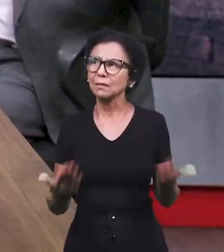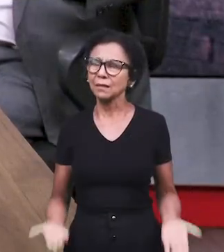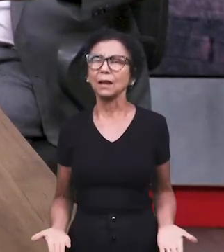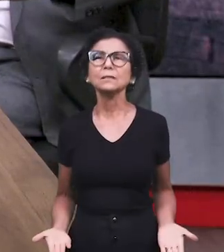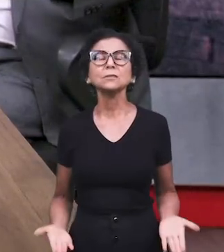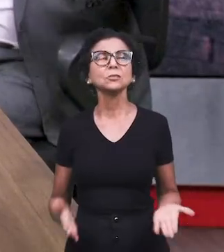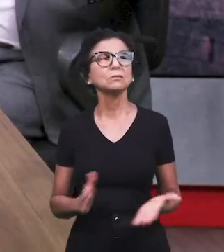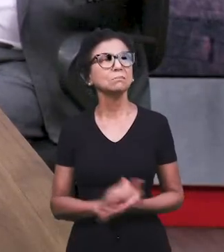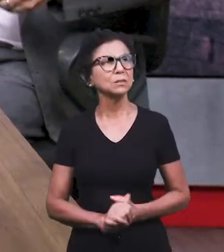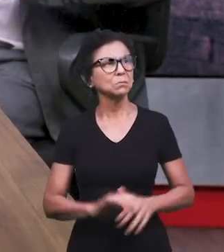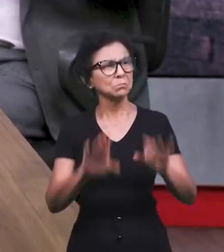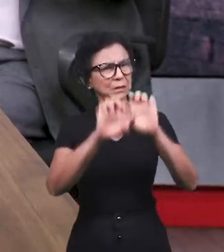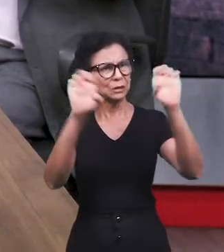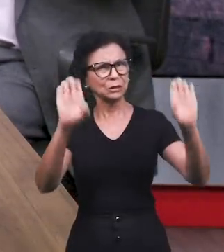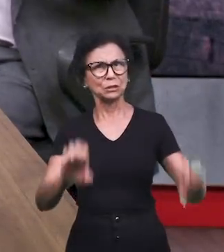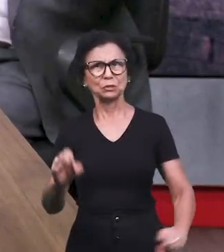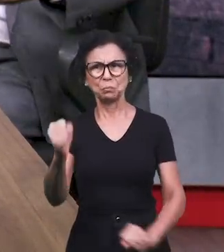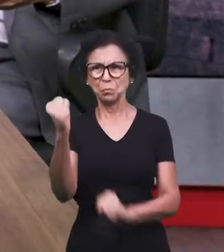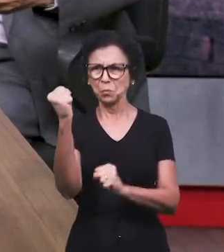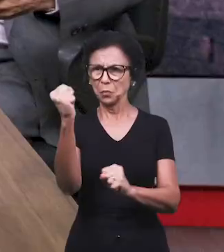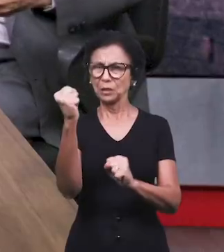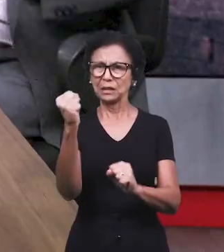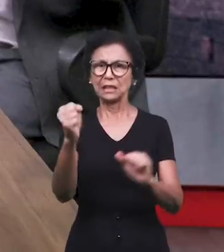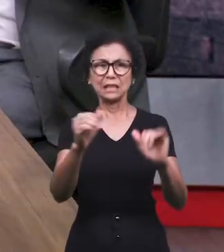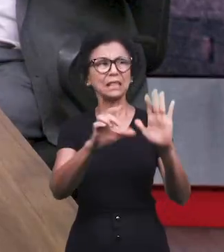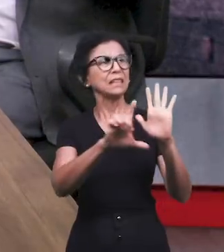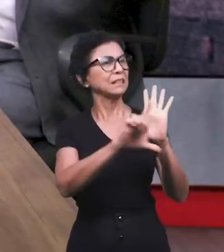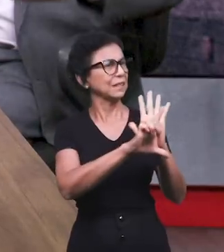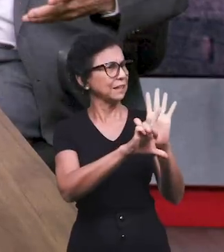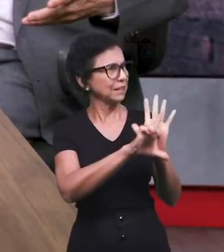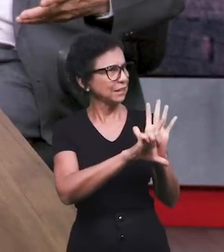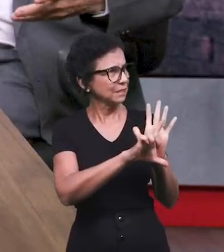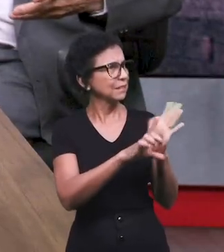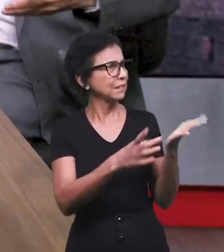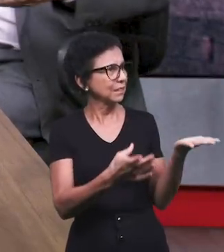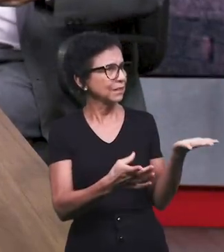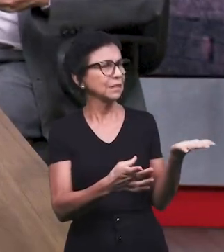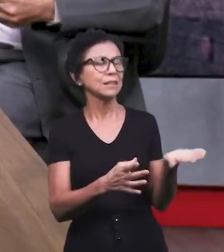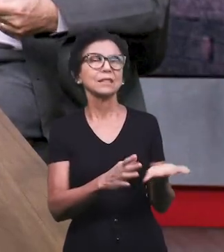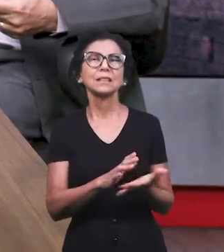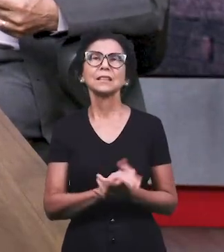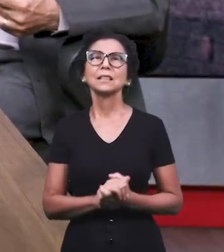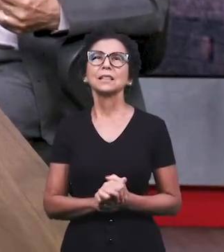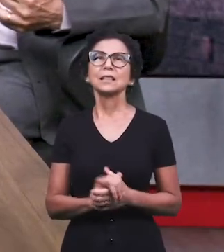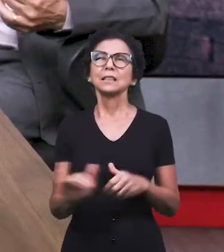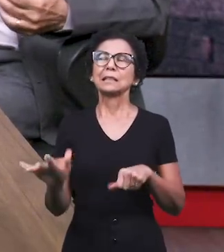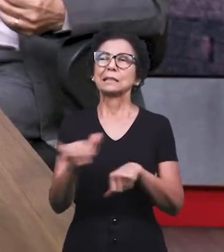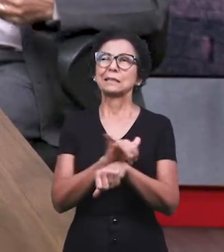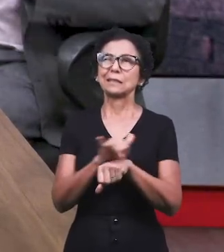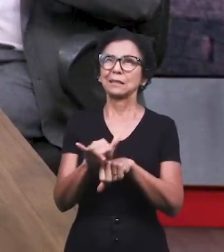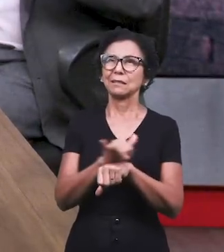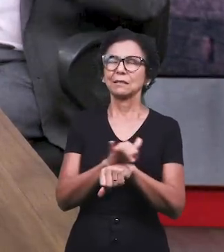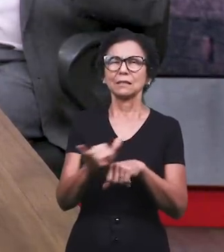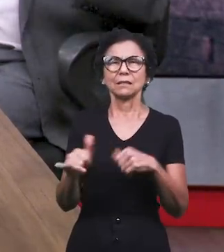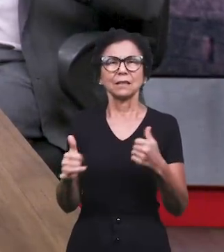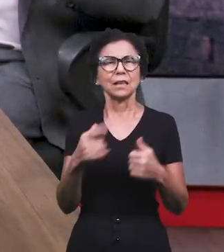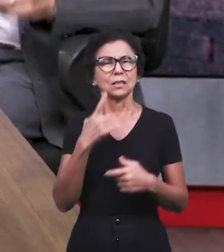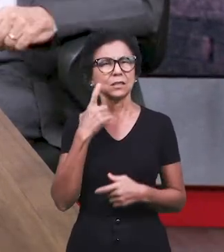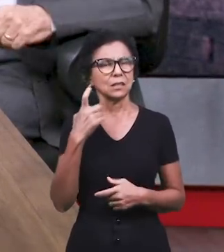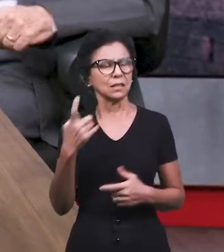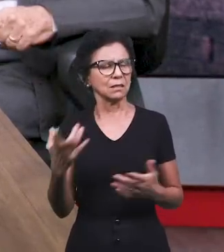um Senado. Tinha estrutura ele tinha leis, não é? Não, e a estratégia dele realmente era interessante. A